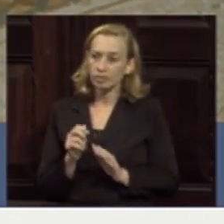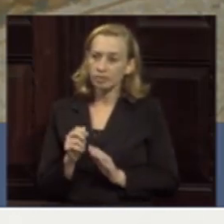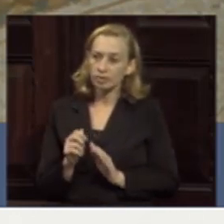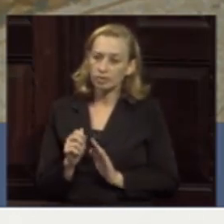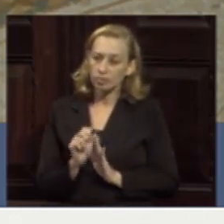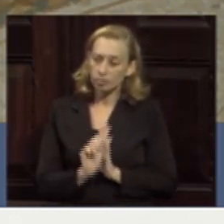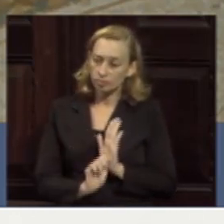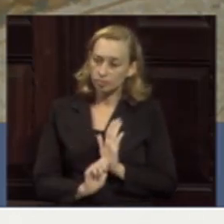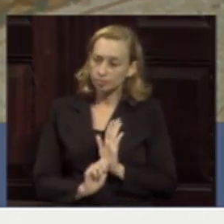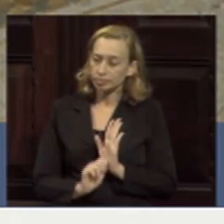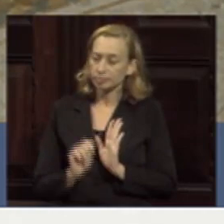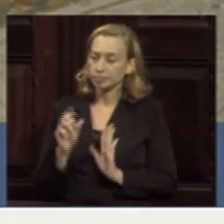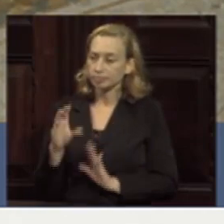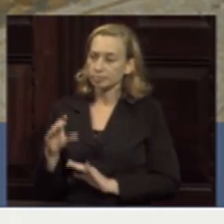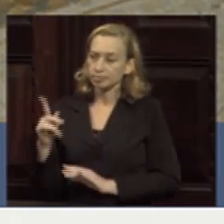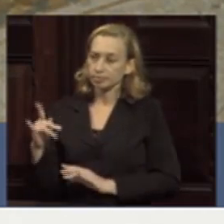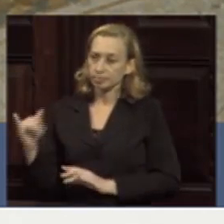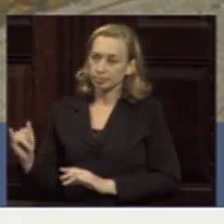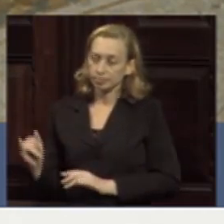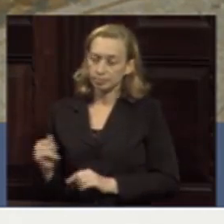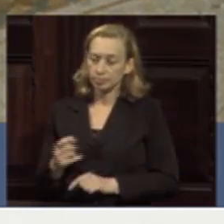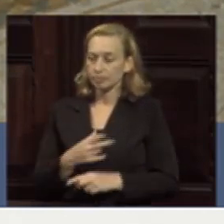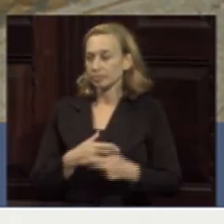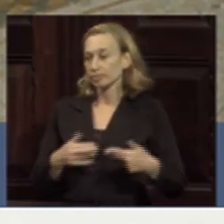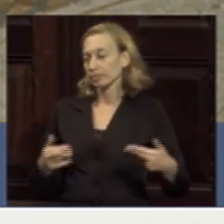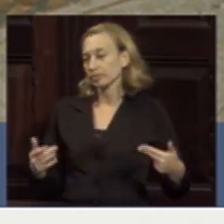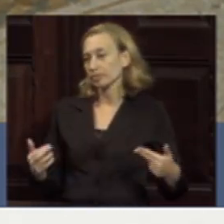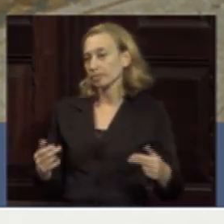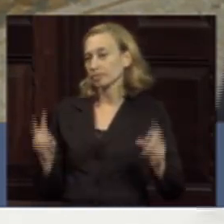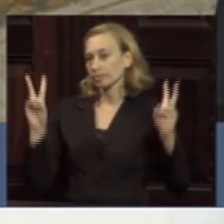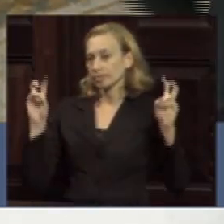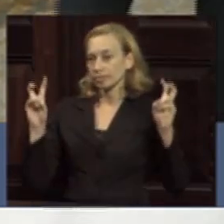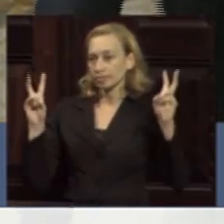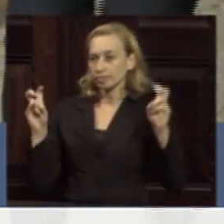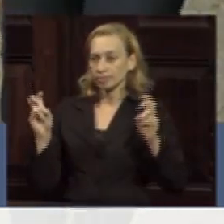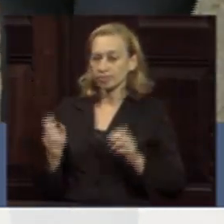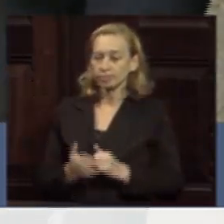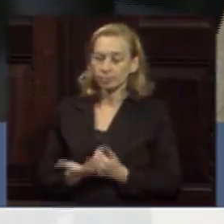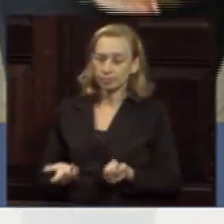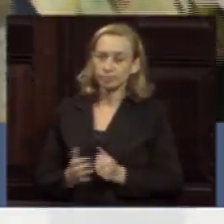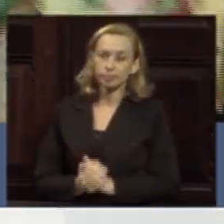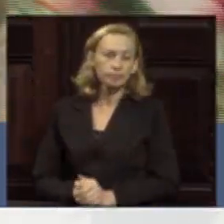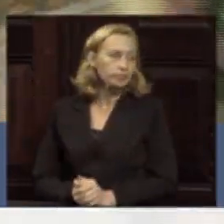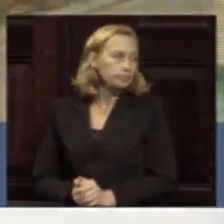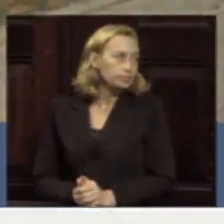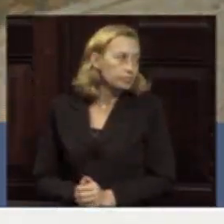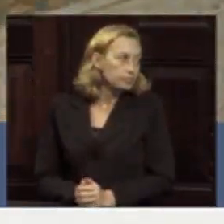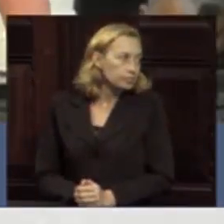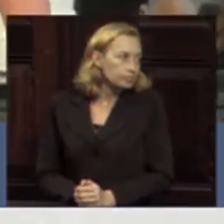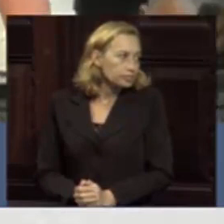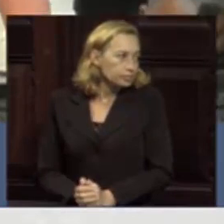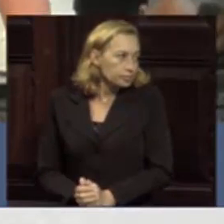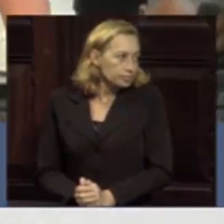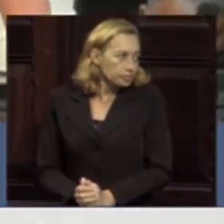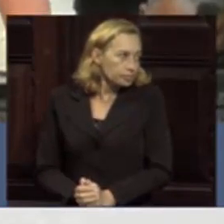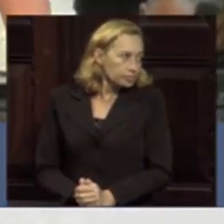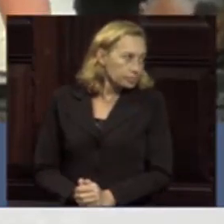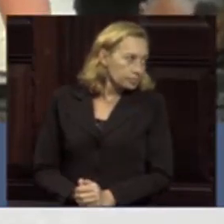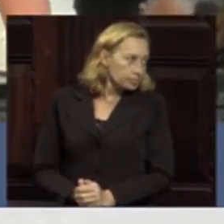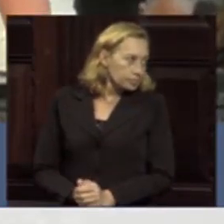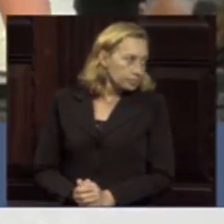há inúmeras sugestões, inclusive em relação aos casos de estupro. Perfeito, deputado Paulo Ramos.